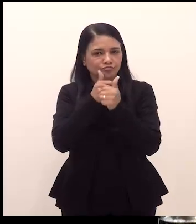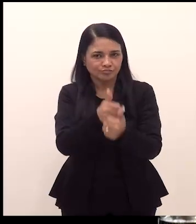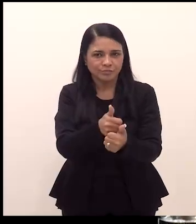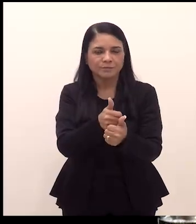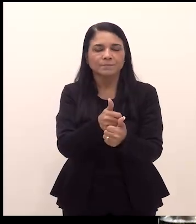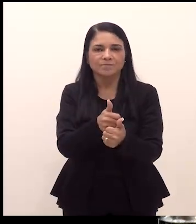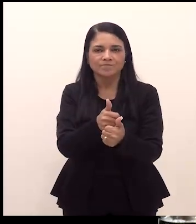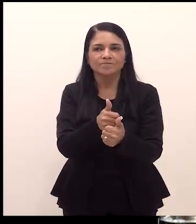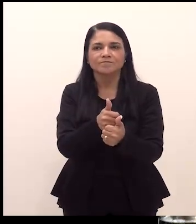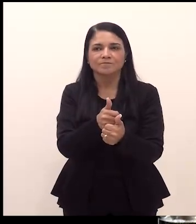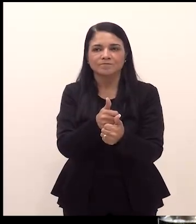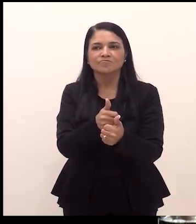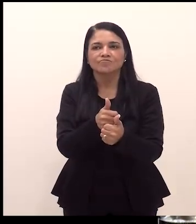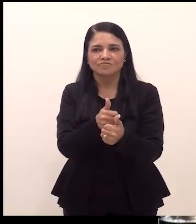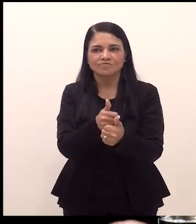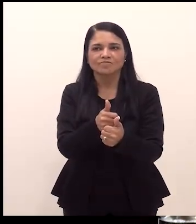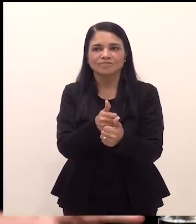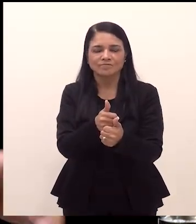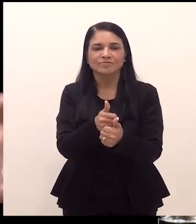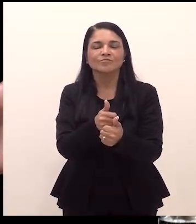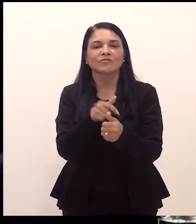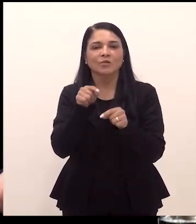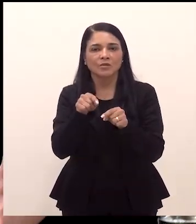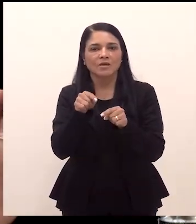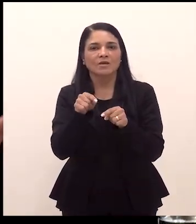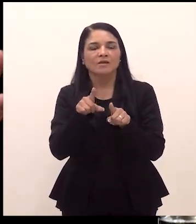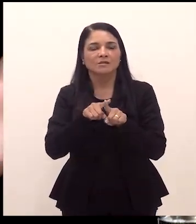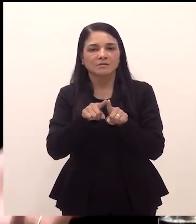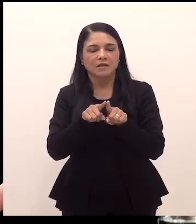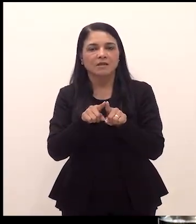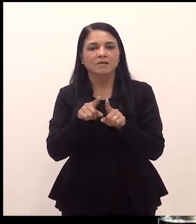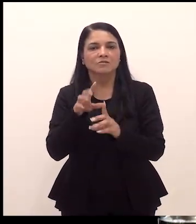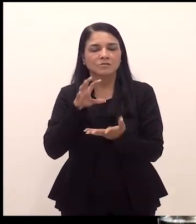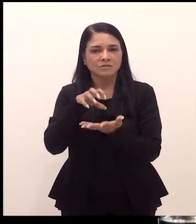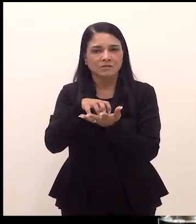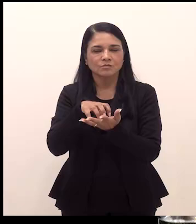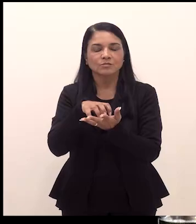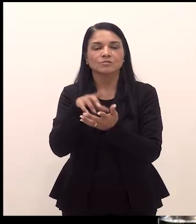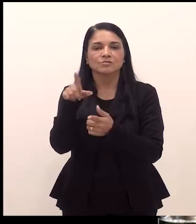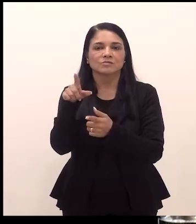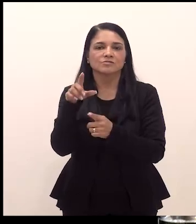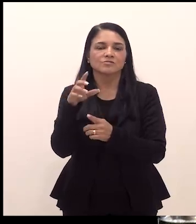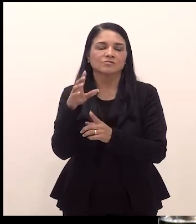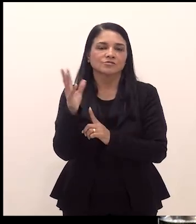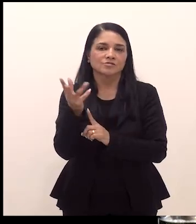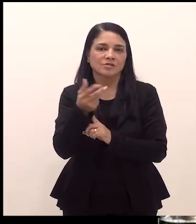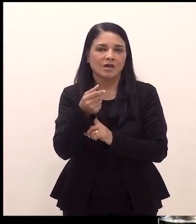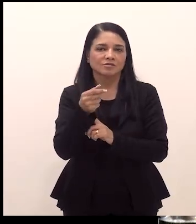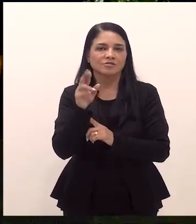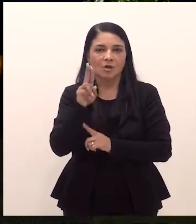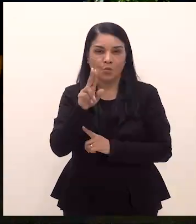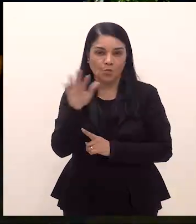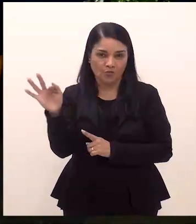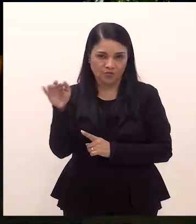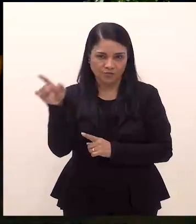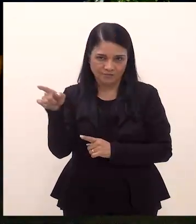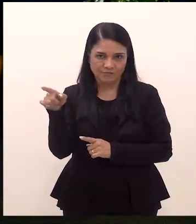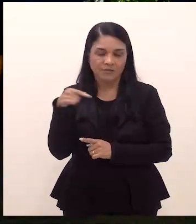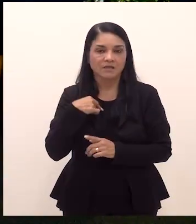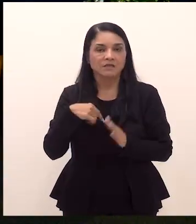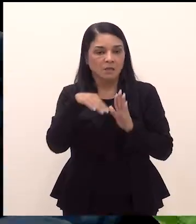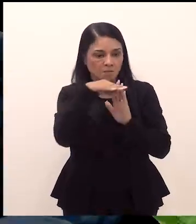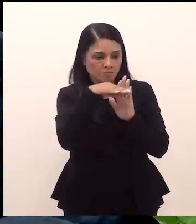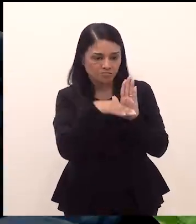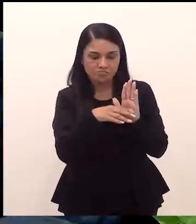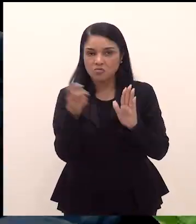muito acompanhar lá todo o que há em torno da galeria do Centro de Artes lá em Niterói, na UF. Na UF. Vale